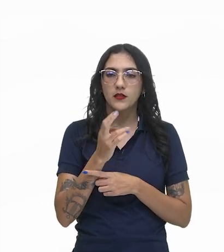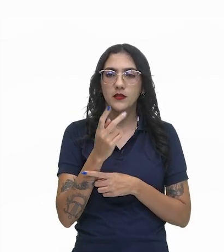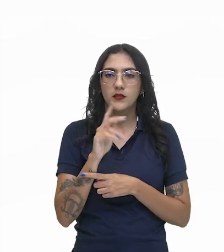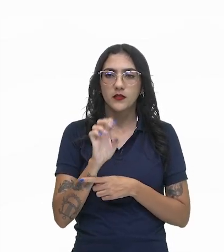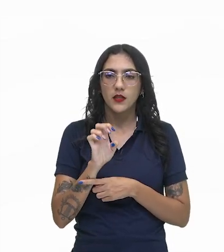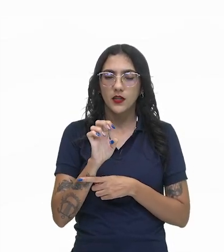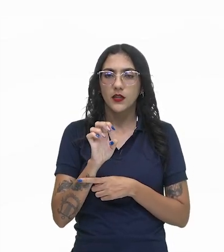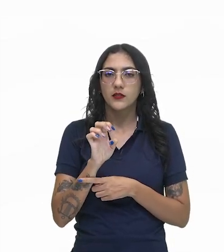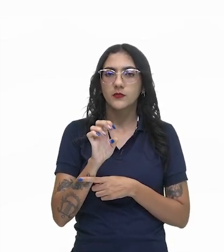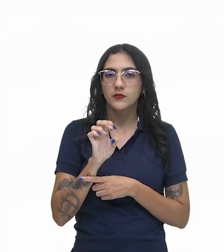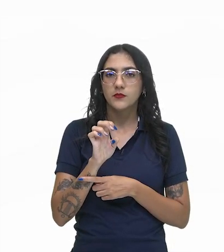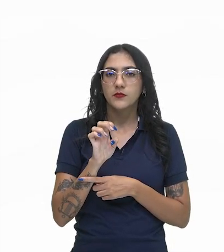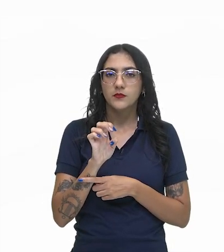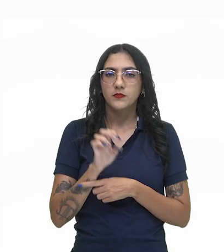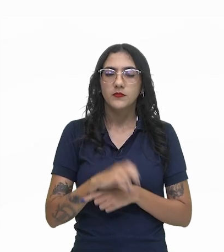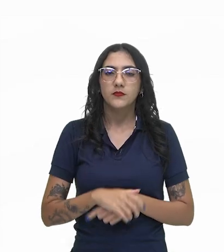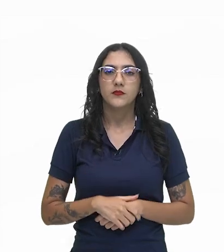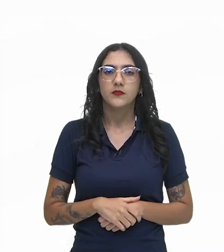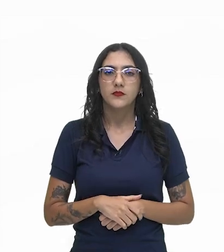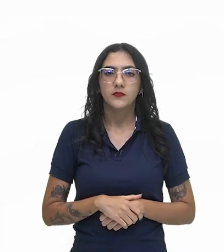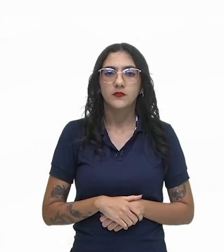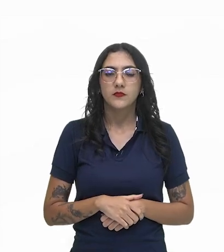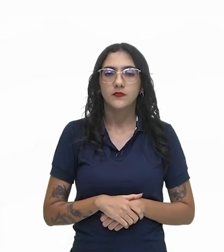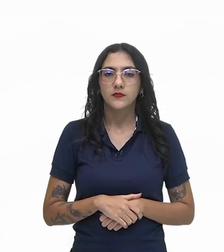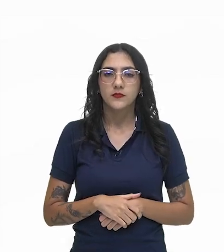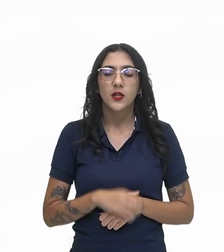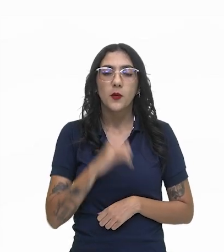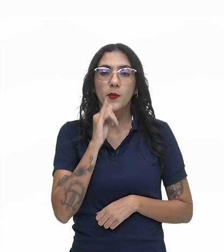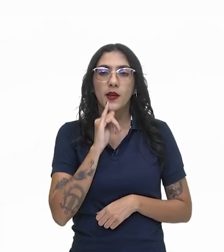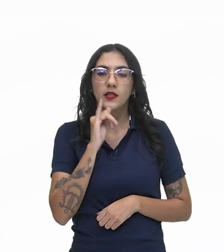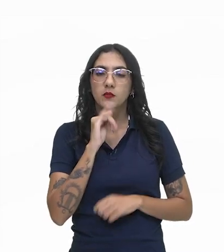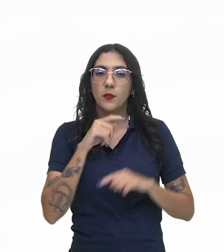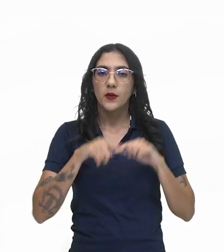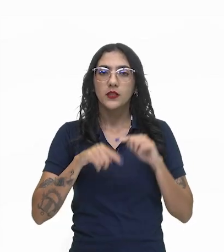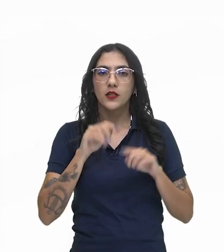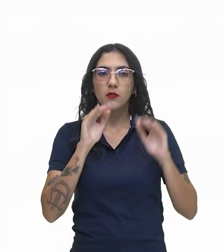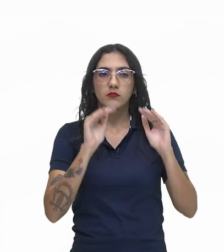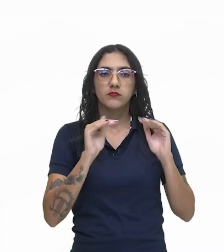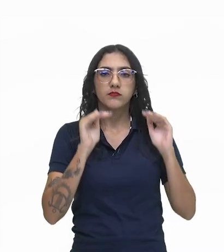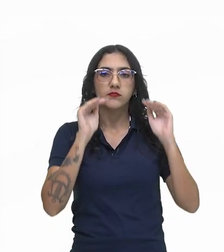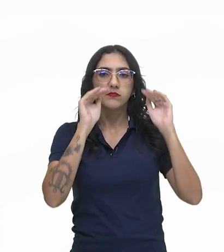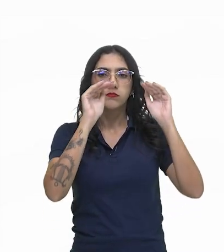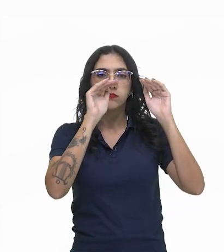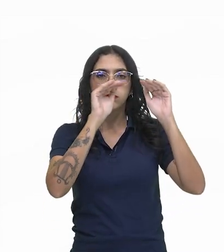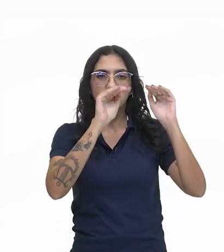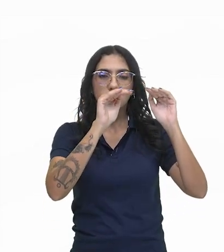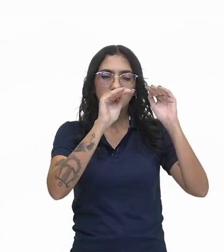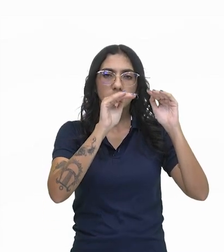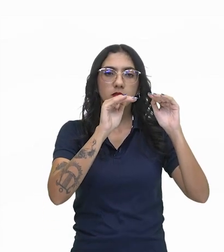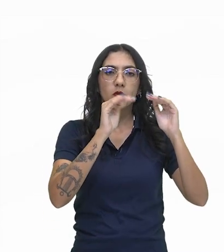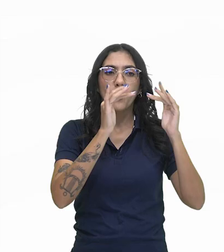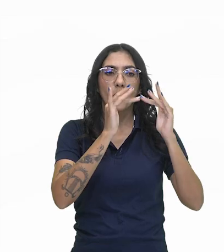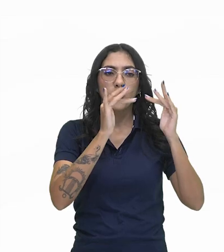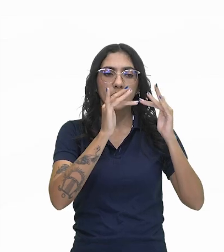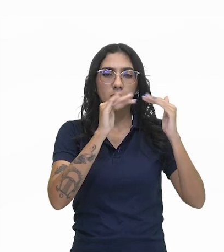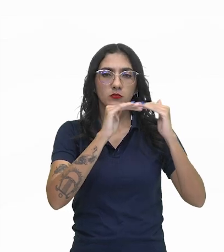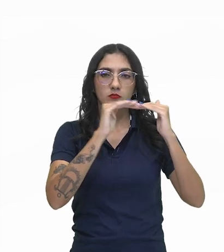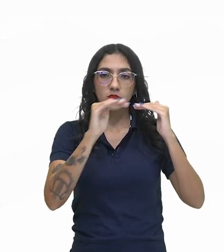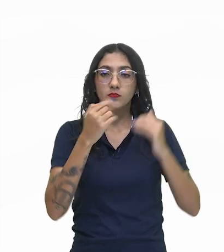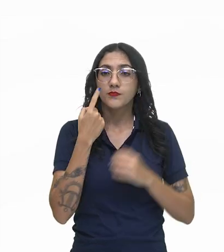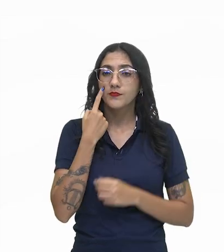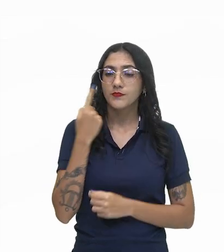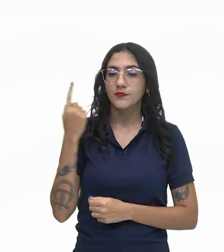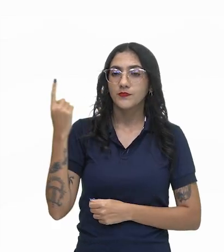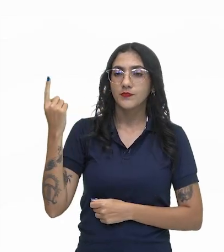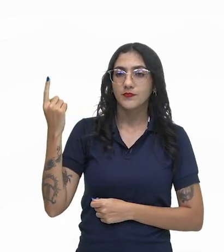falar no, na. Usamos quando o objeto está preso ou está tocando esta superfície. Olha aí nessa